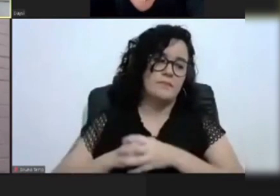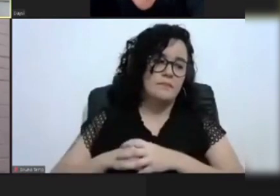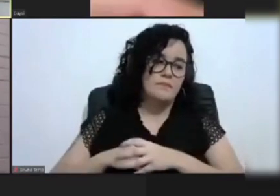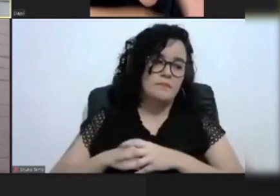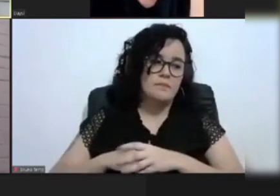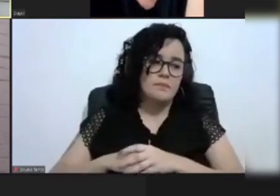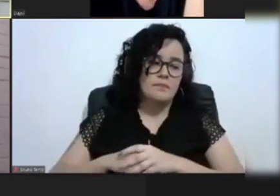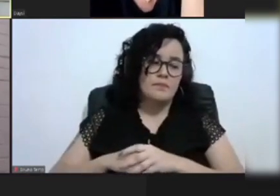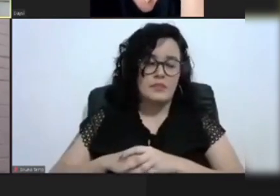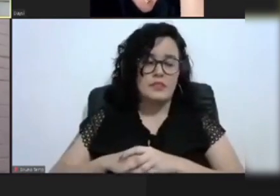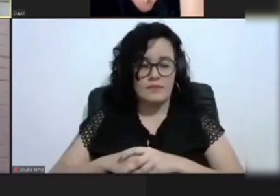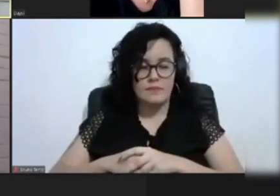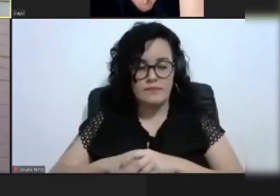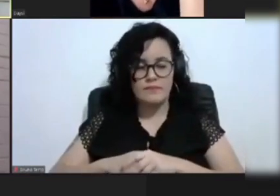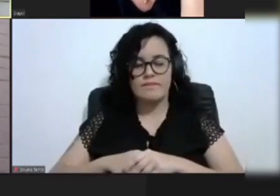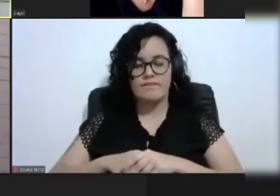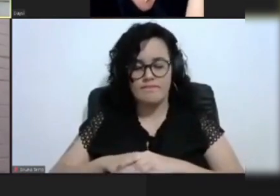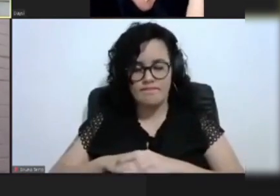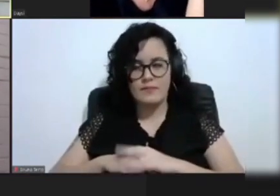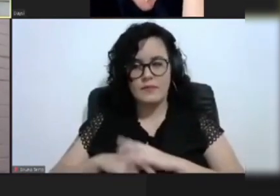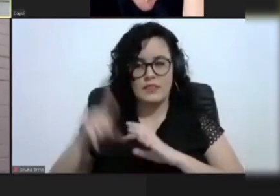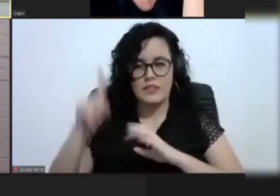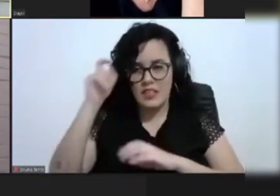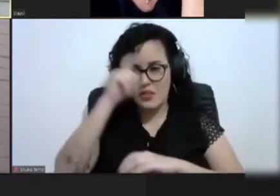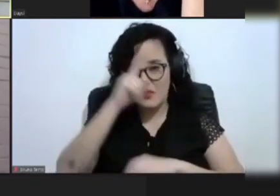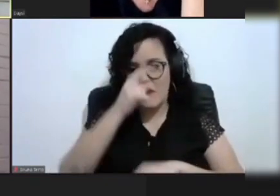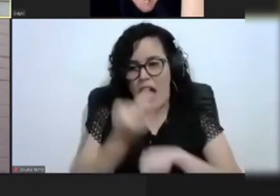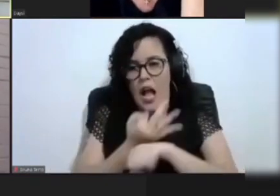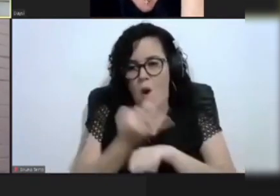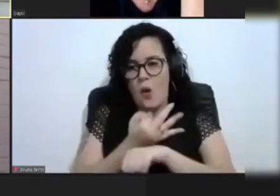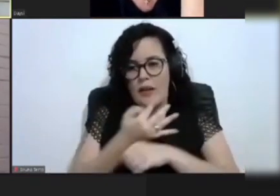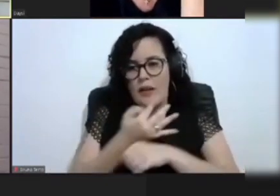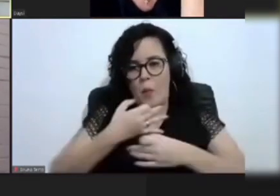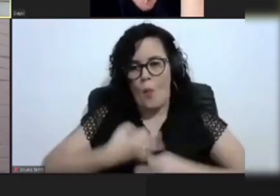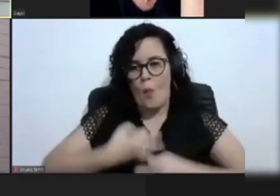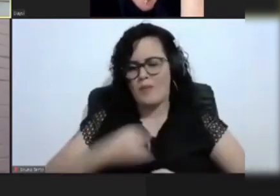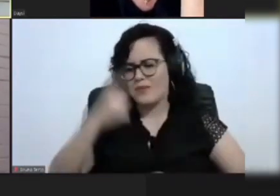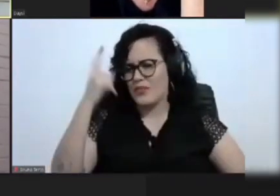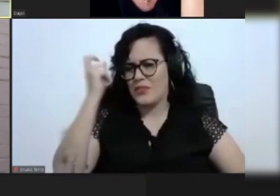é difícil resistir com ternura, né, Michele?